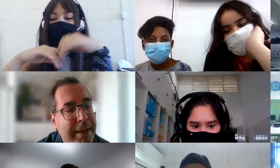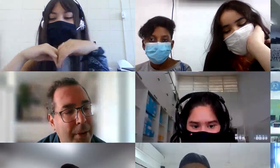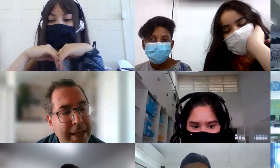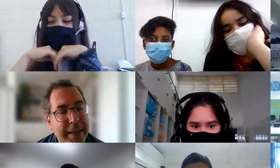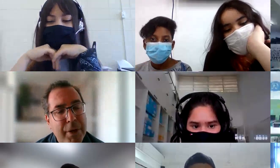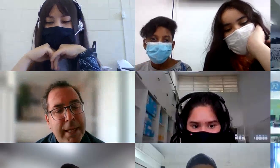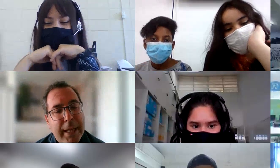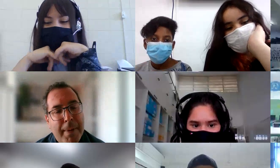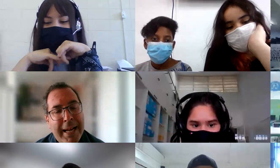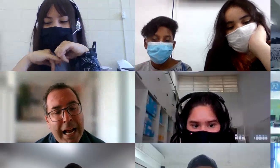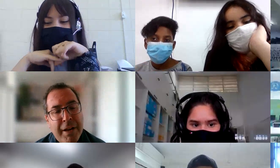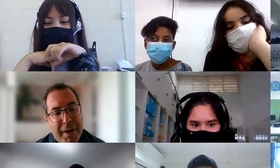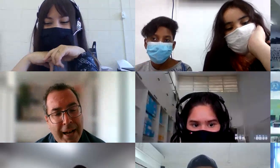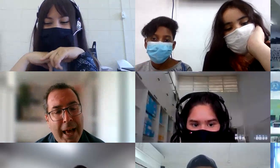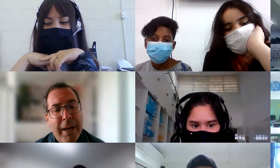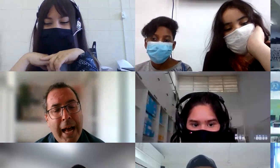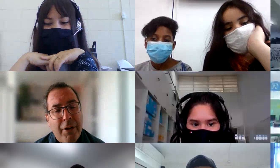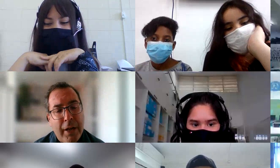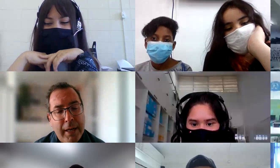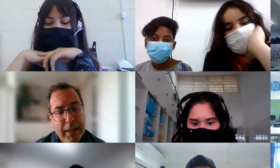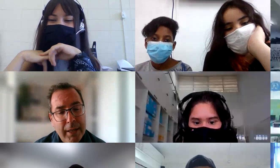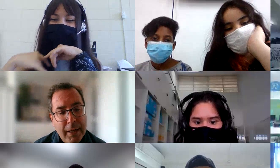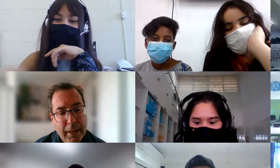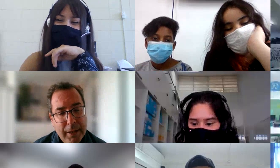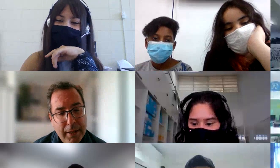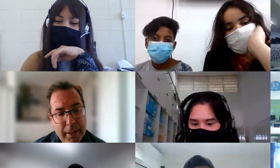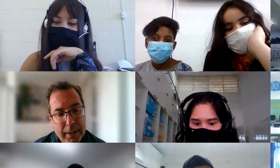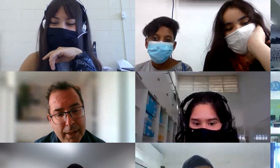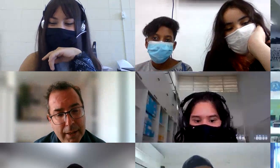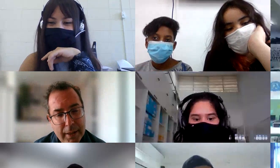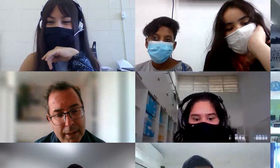Legal, Rayane, prazer conhecer você também. Nádia, valeu, Nádia?